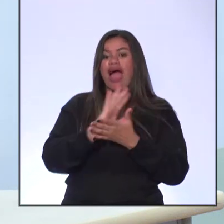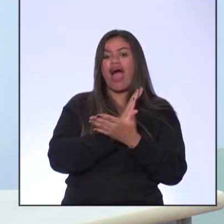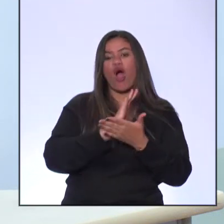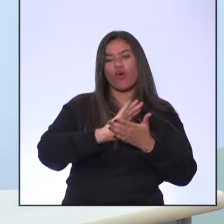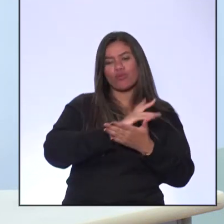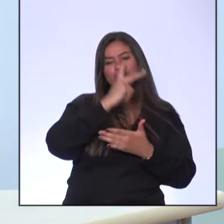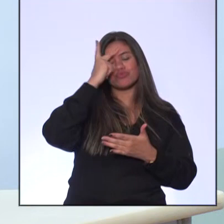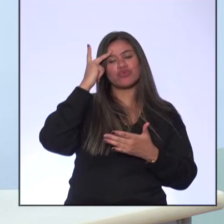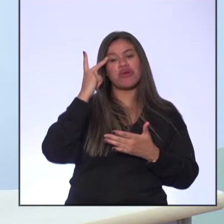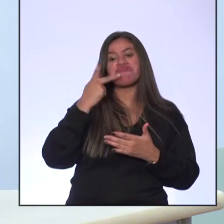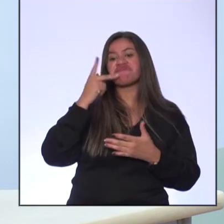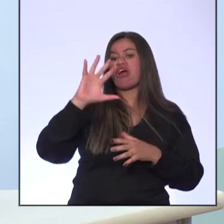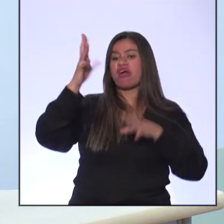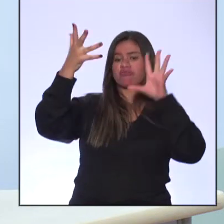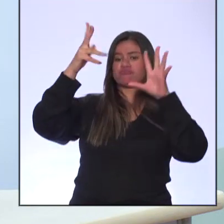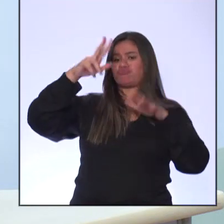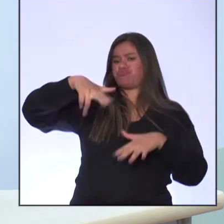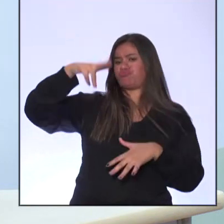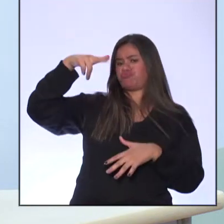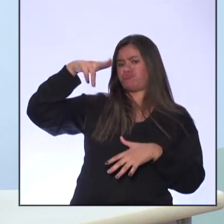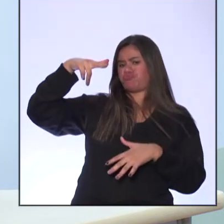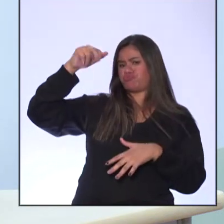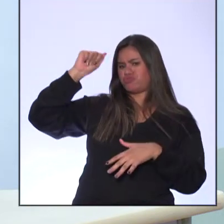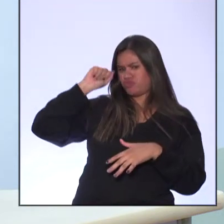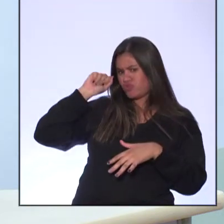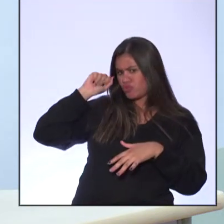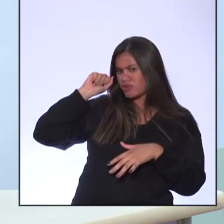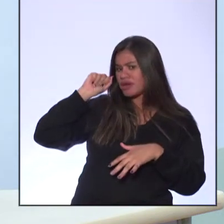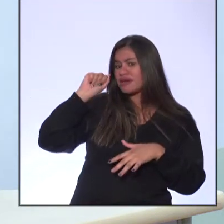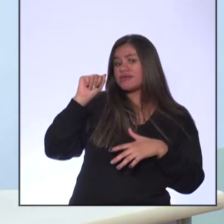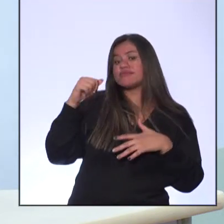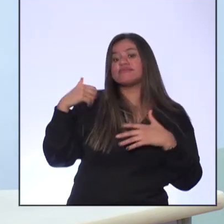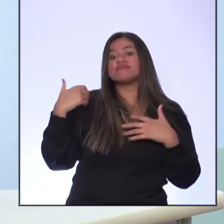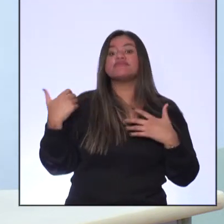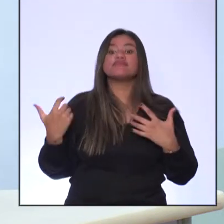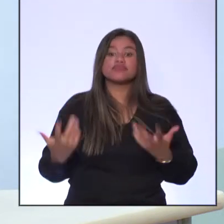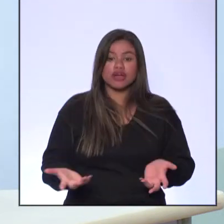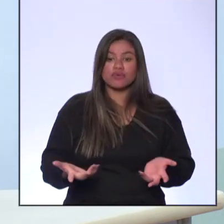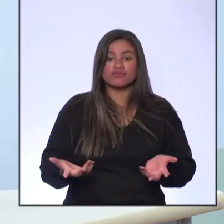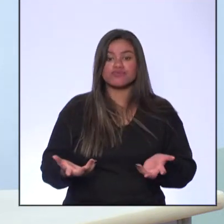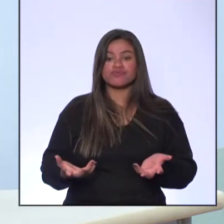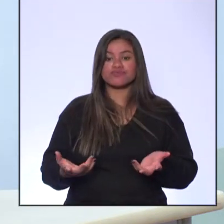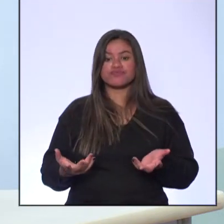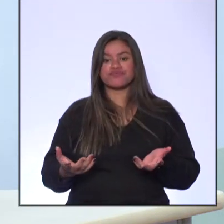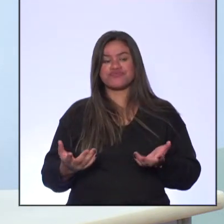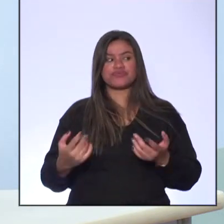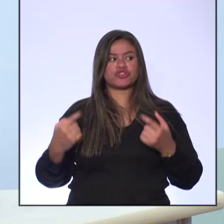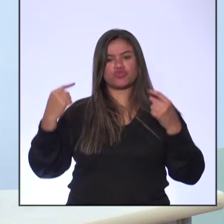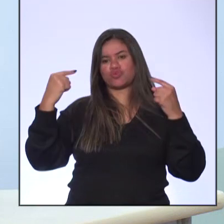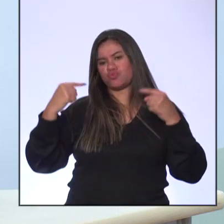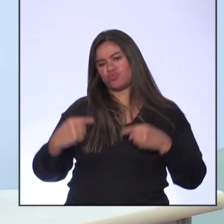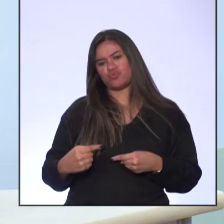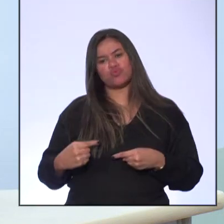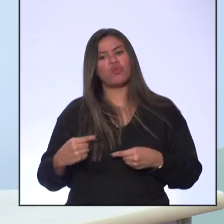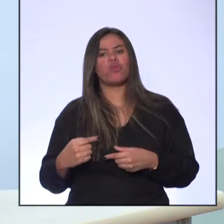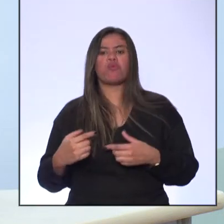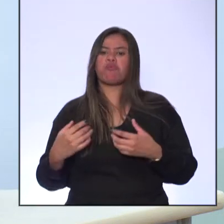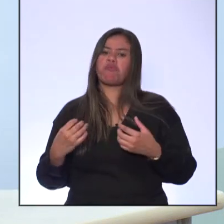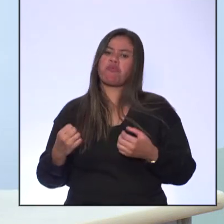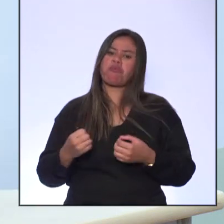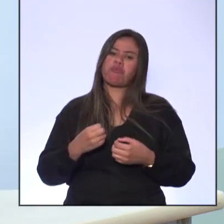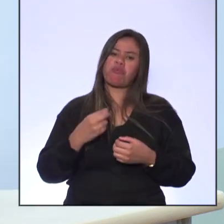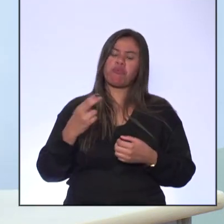que, né, que nunca aconteceu, né, com elas, a respeito de terem se envolvido, terem,